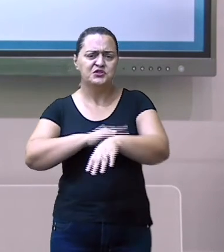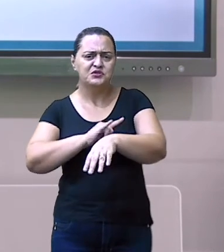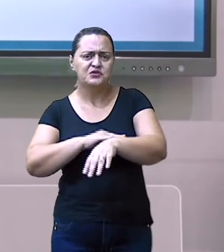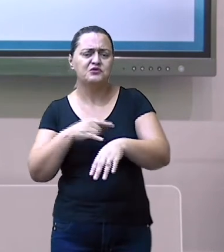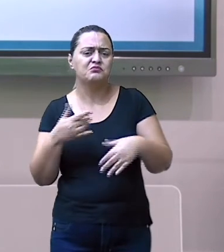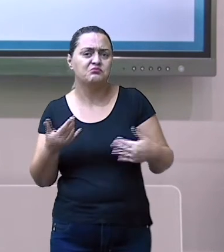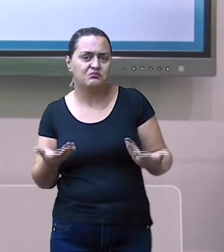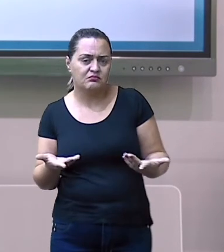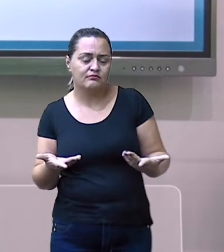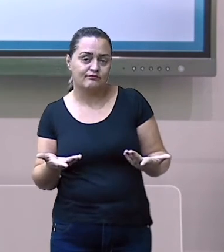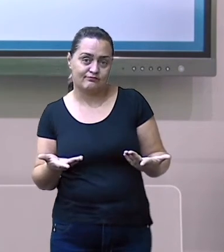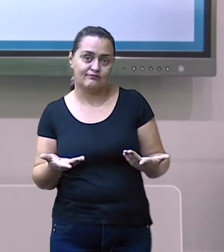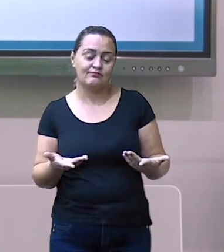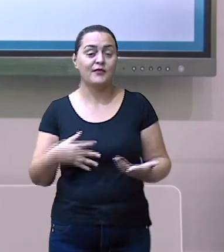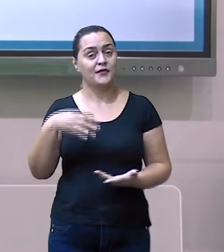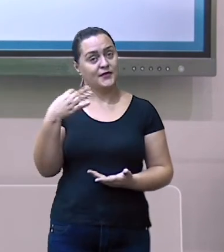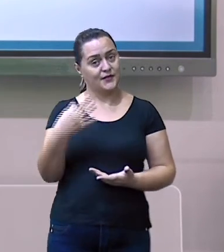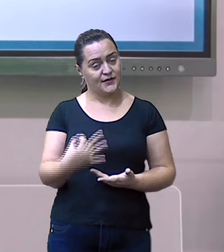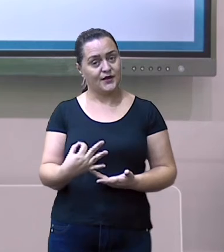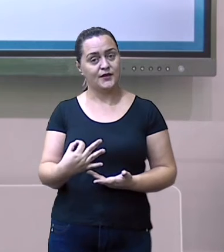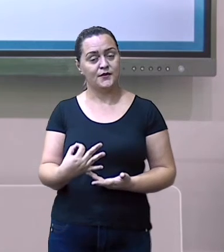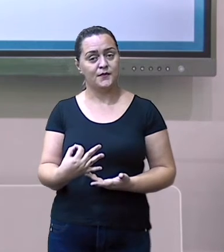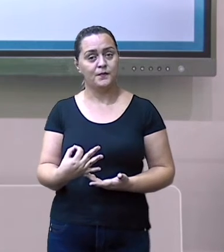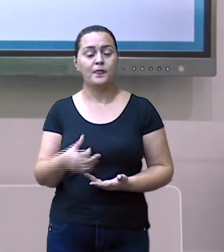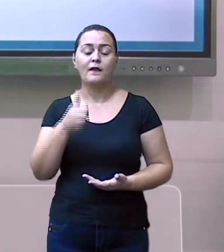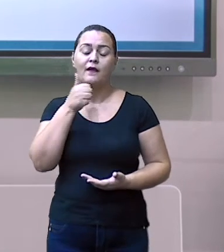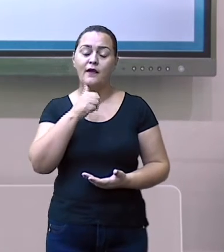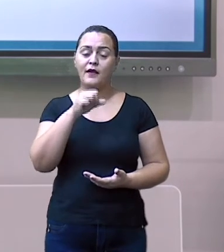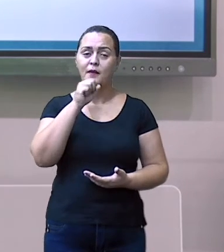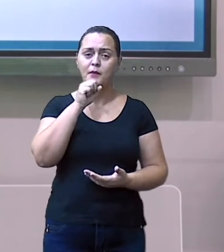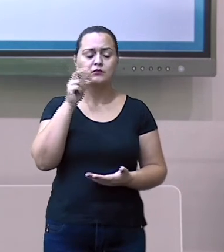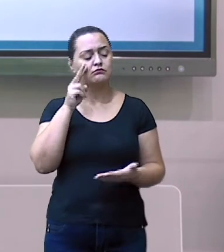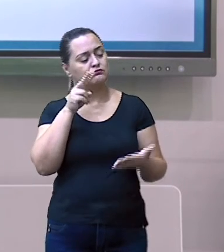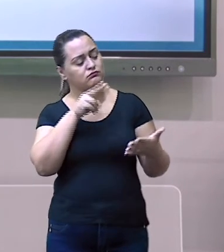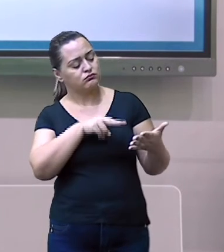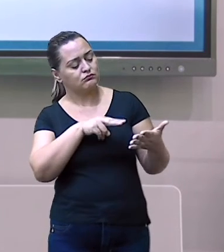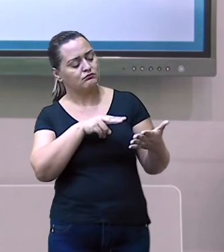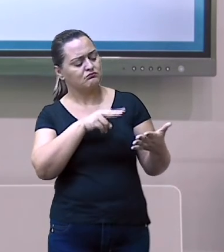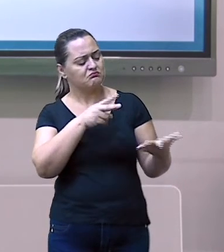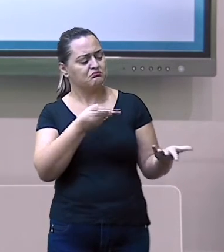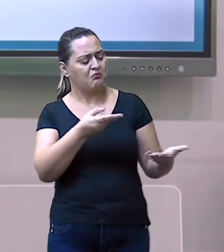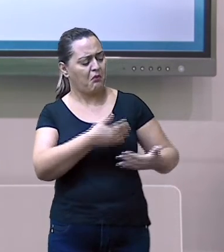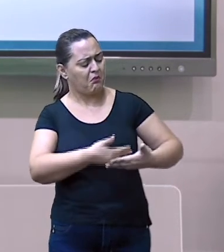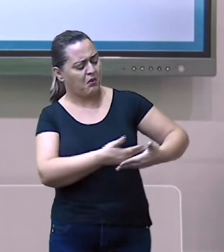de comunicação, de dizer à mãe que ele necessita de algo.